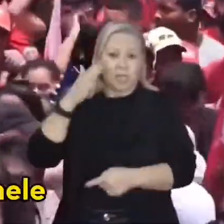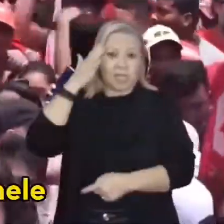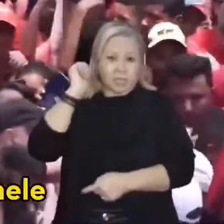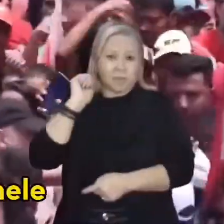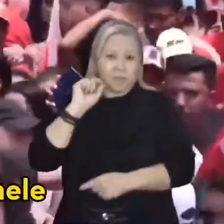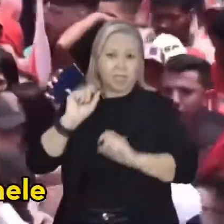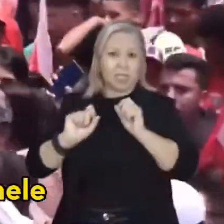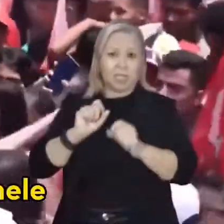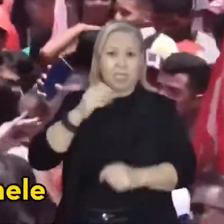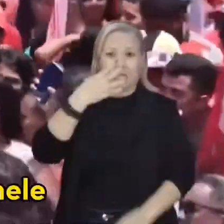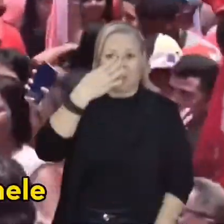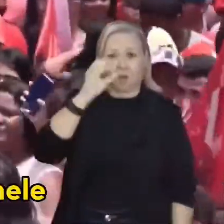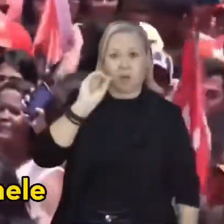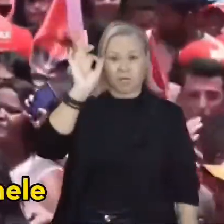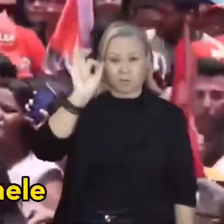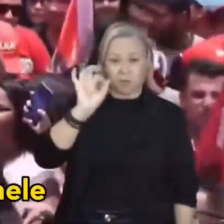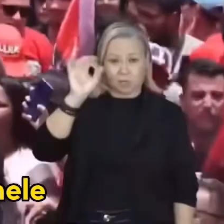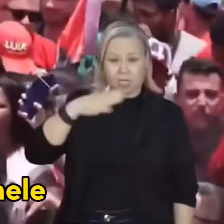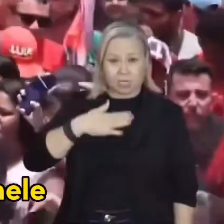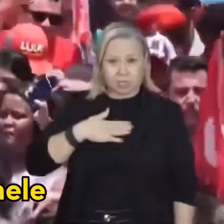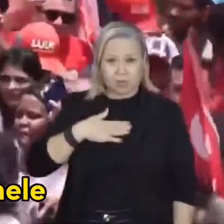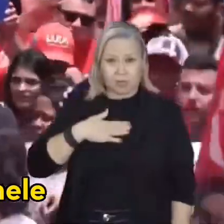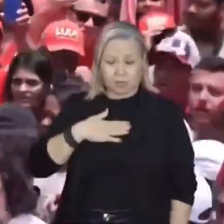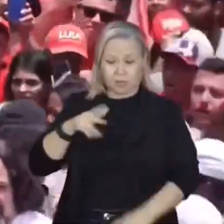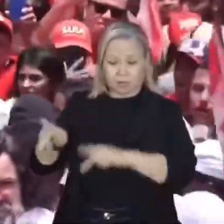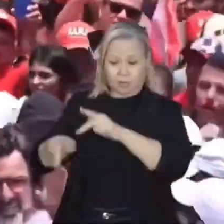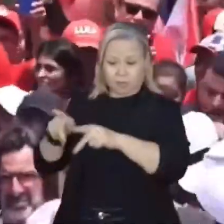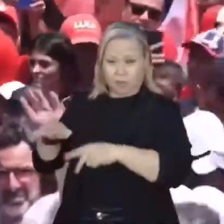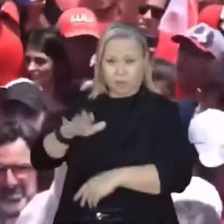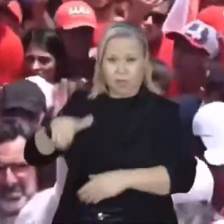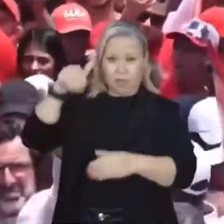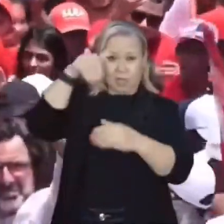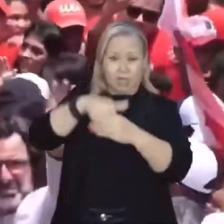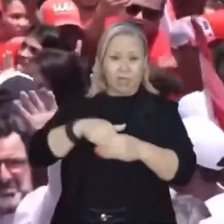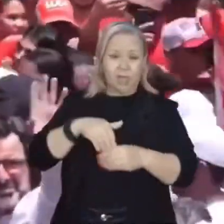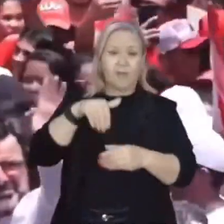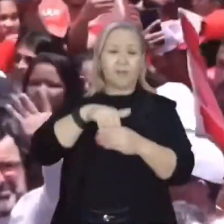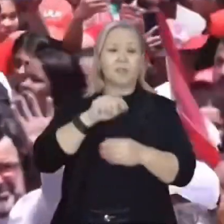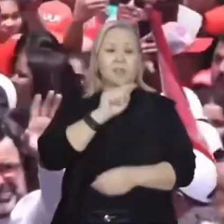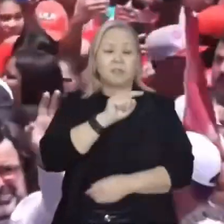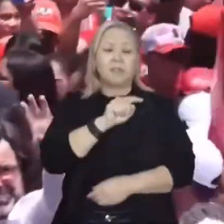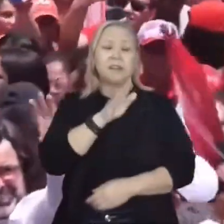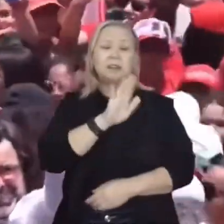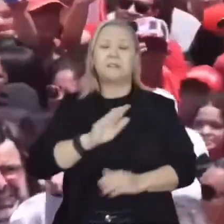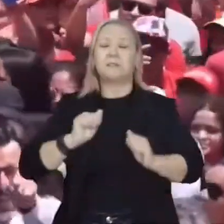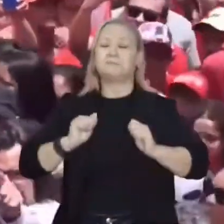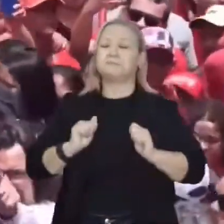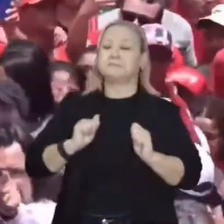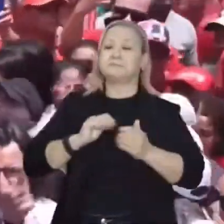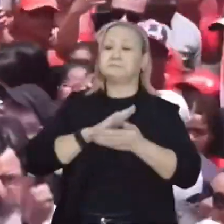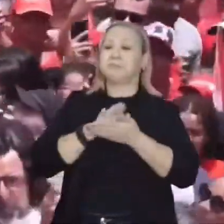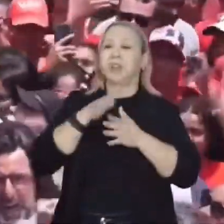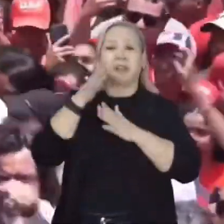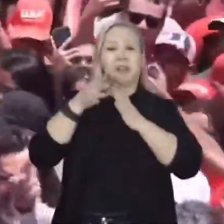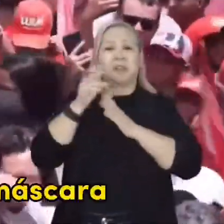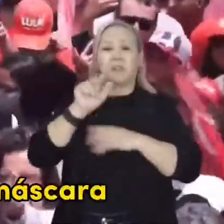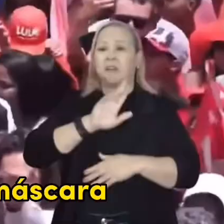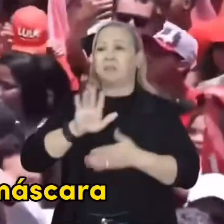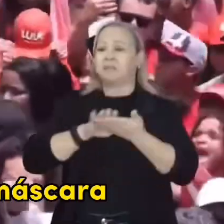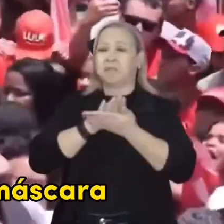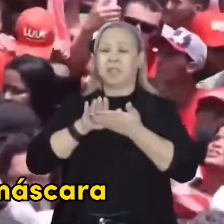que 40% dos meus eleitores votaram nele. Então ele ficou quietinho, sem falar o nome de